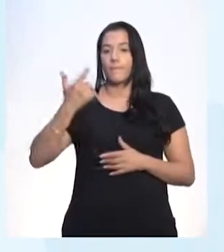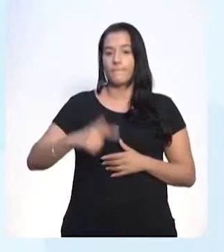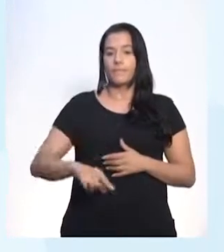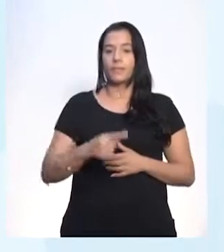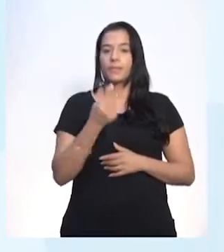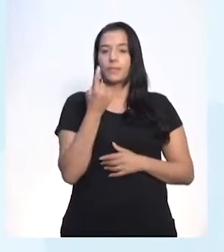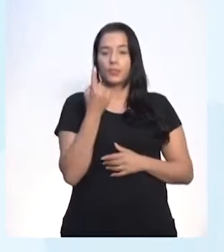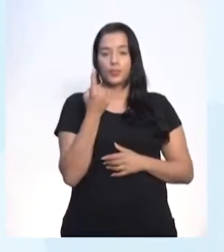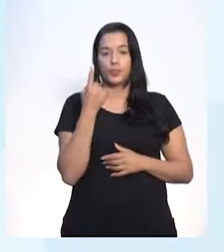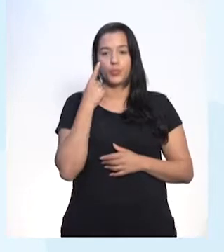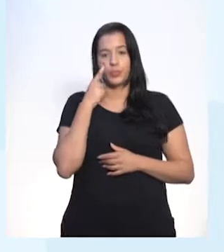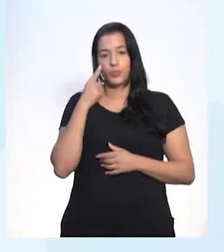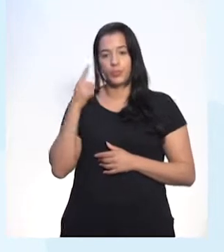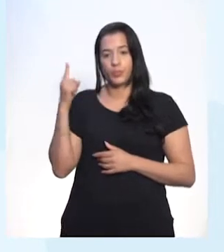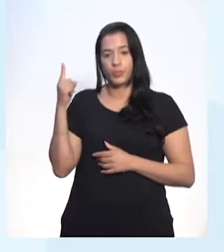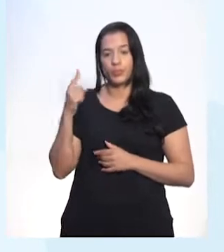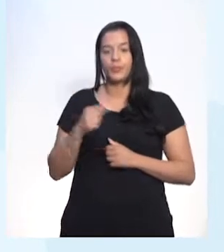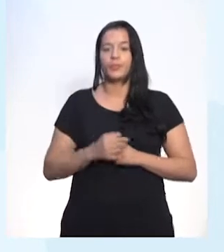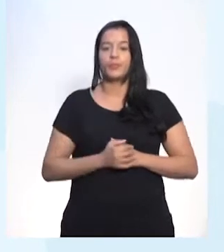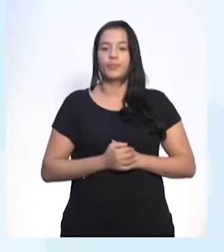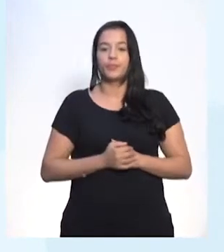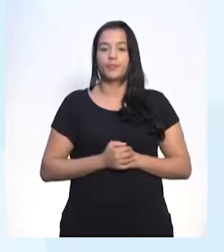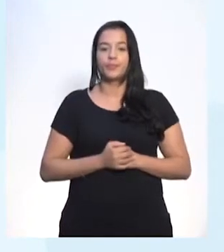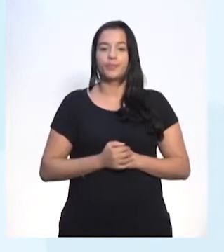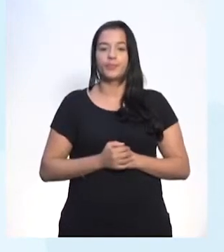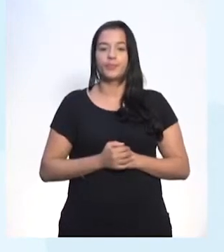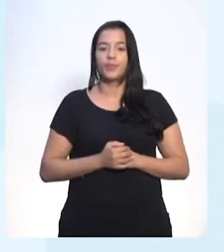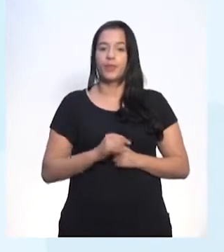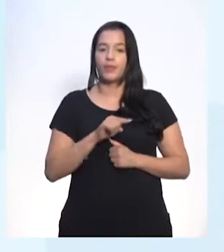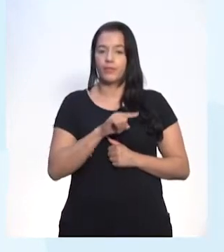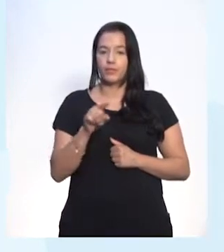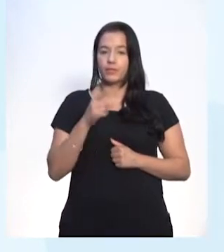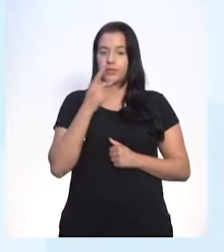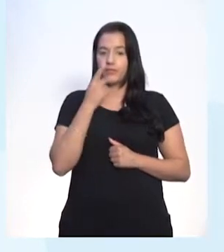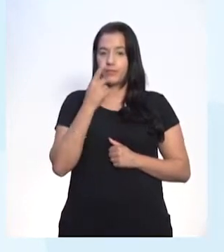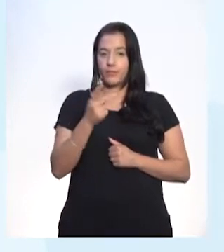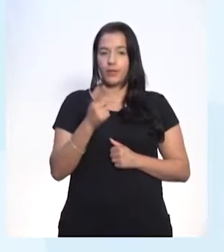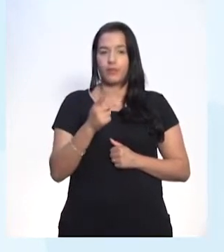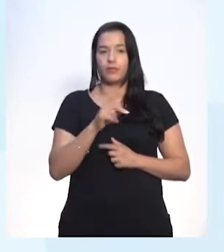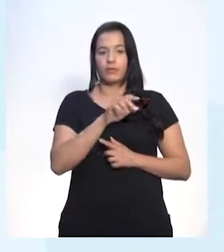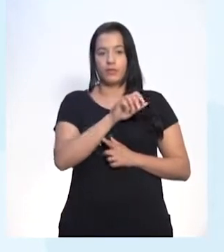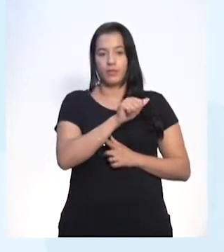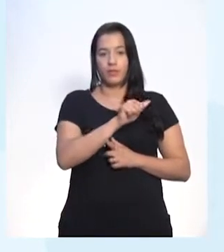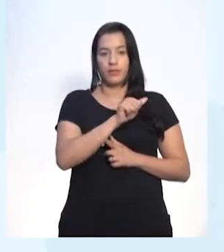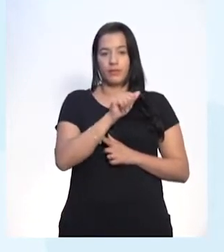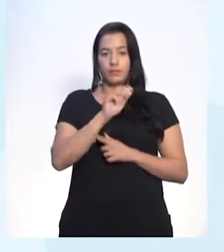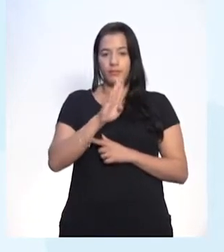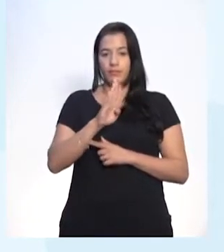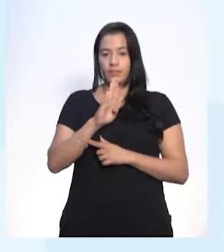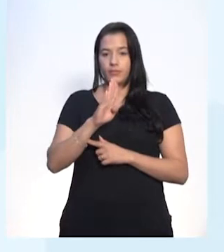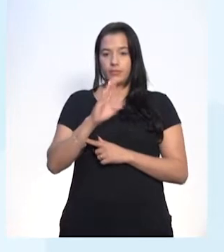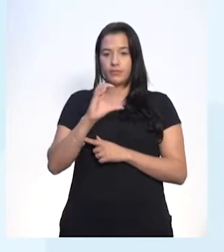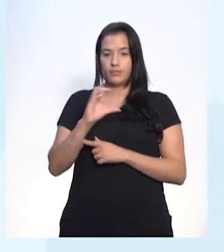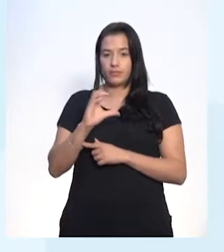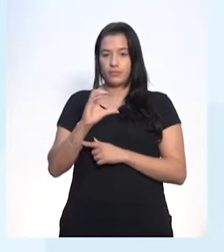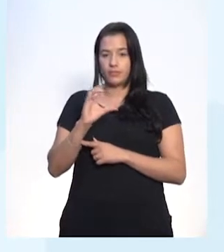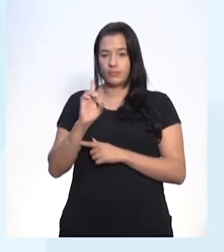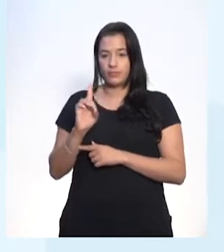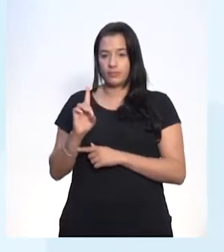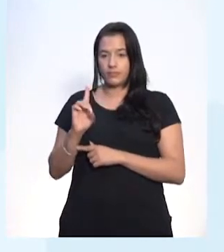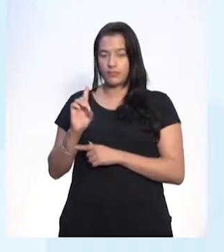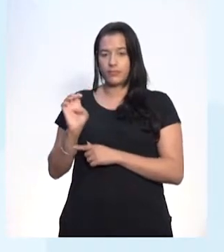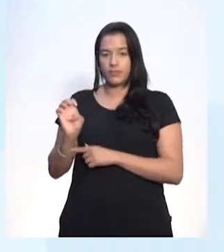uma relação. Muito bem. Assinale a alternativa que